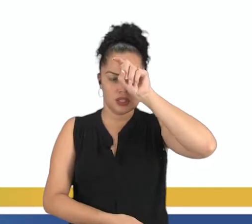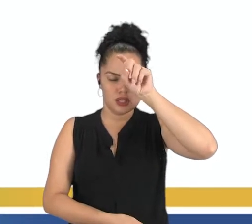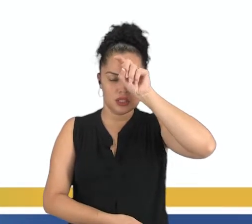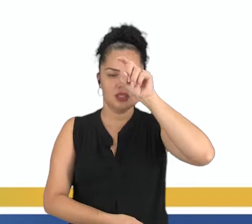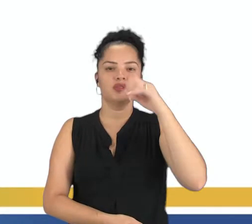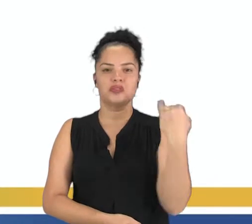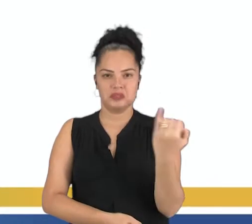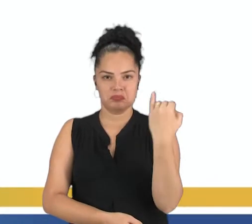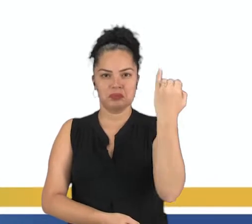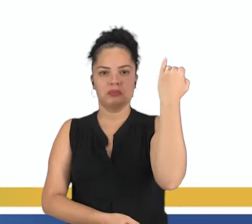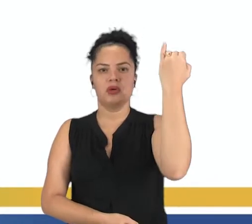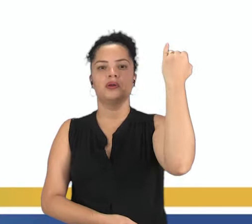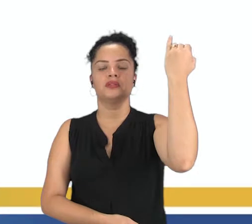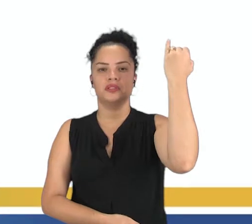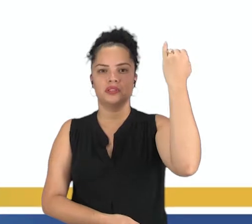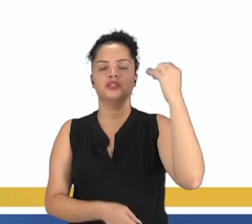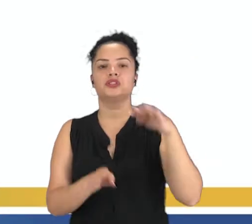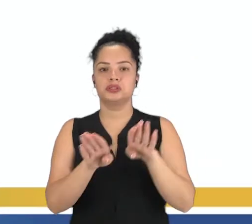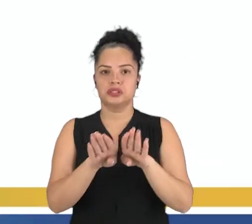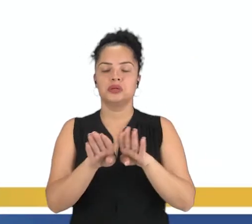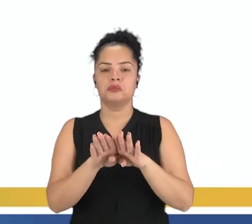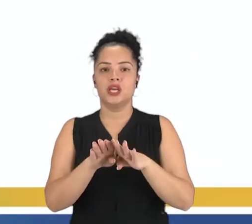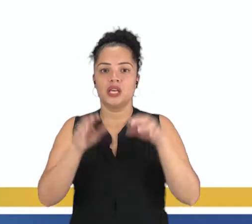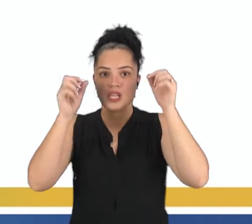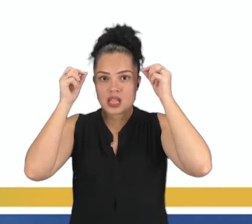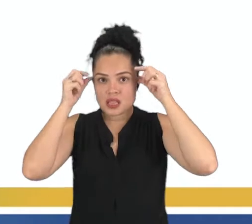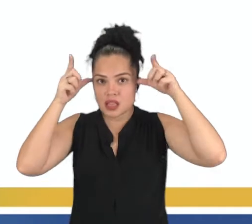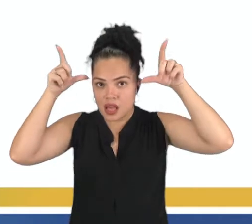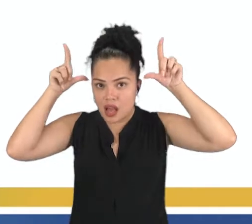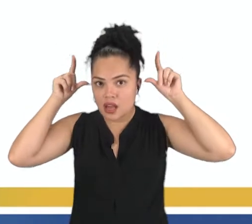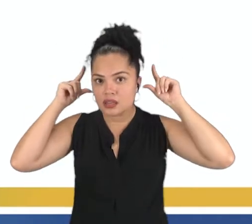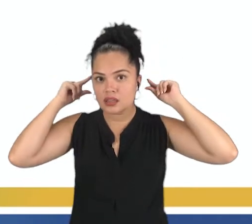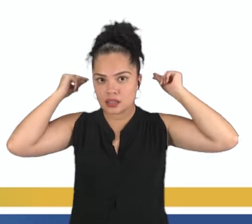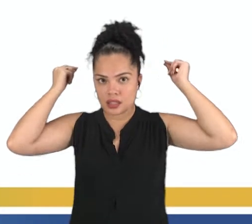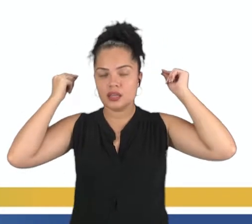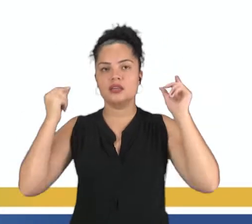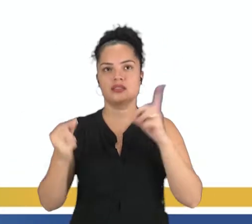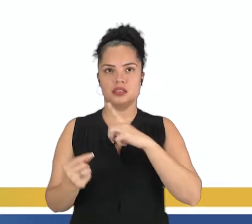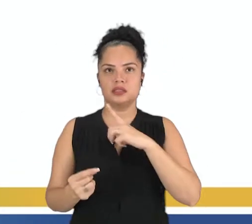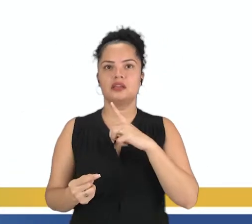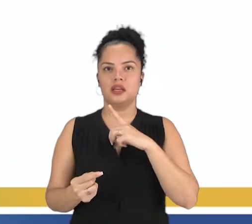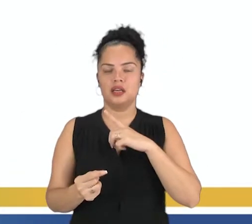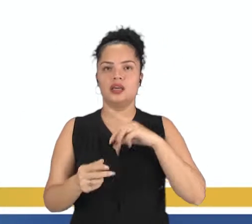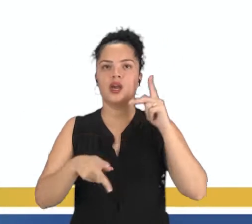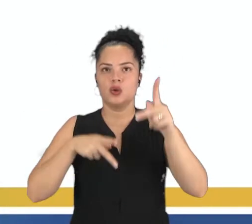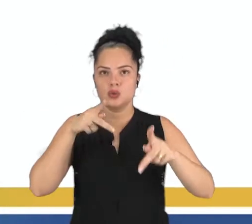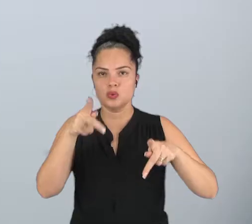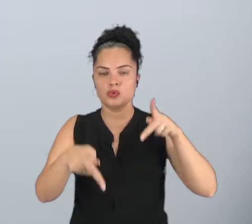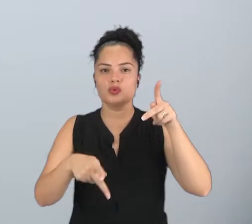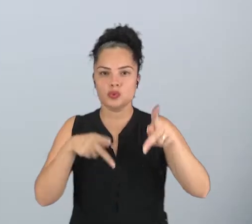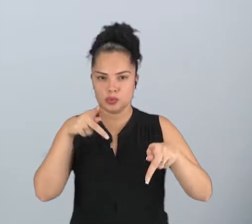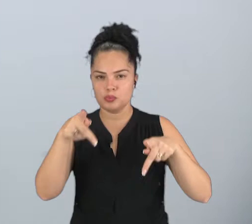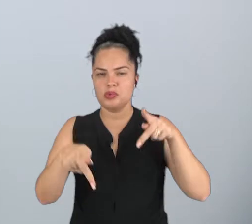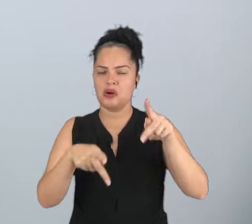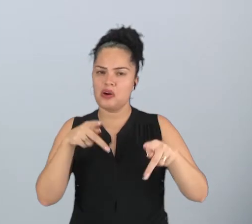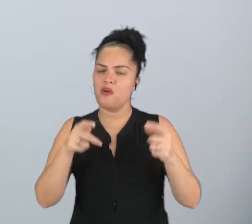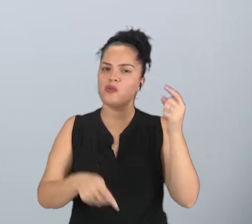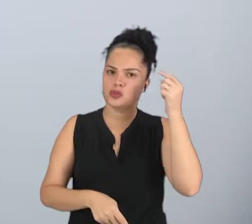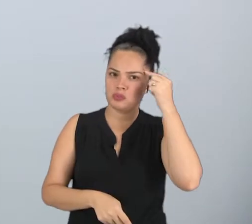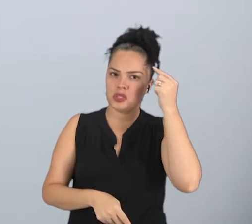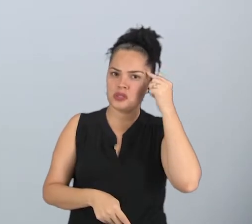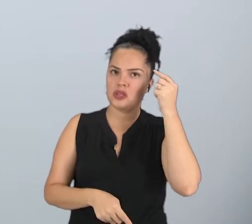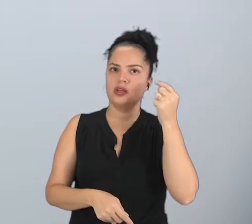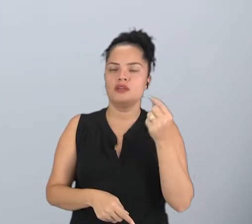muito importante. Nós temos imagens na Grécia também. Lembrando que esses povos, o que se deduz, né,